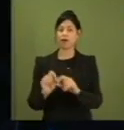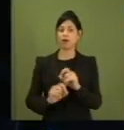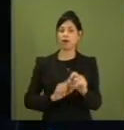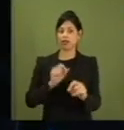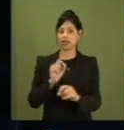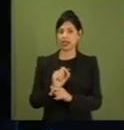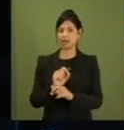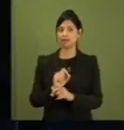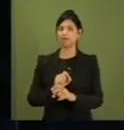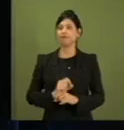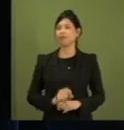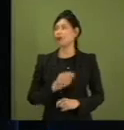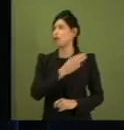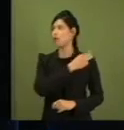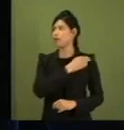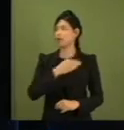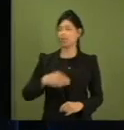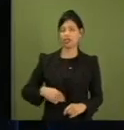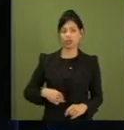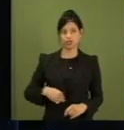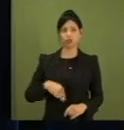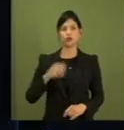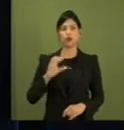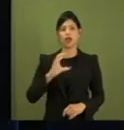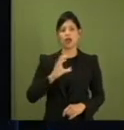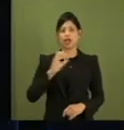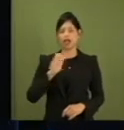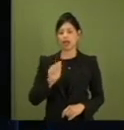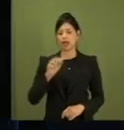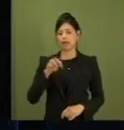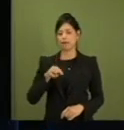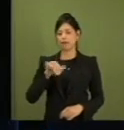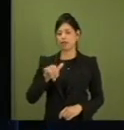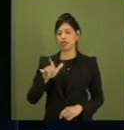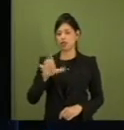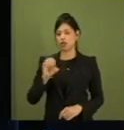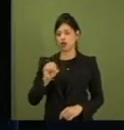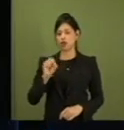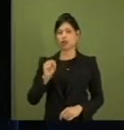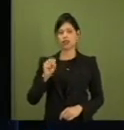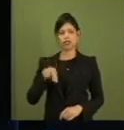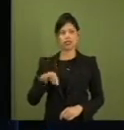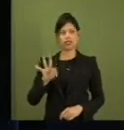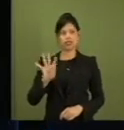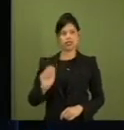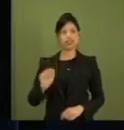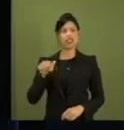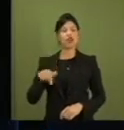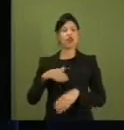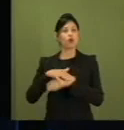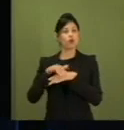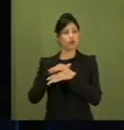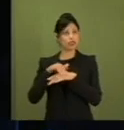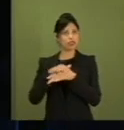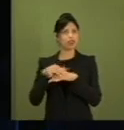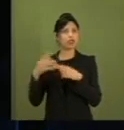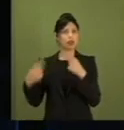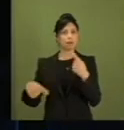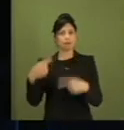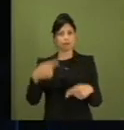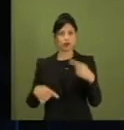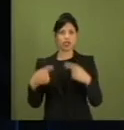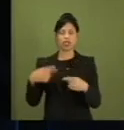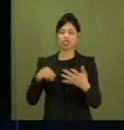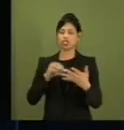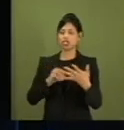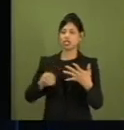ministro da Educação, Camilo Santana, na questão da política de cota. Sabe que eu tive com ele recentemente, nos encontramos,